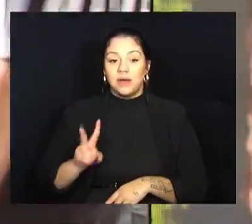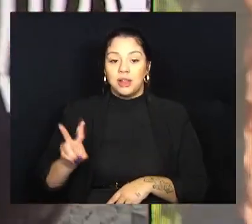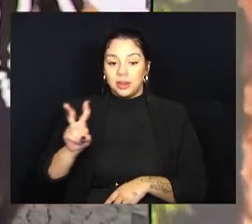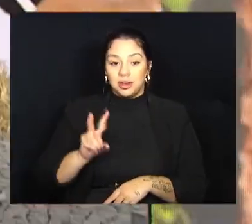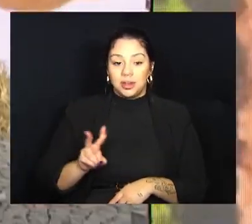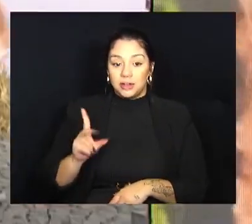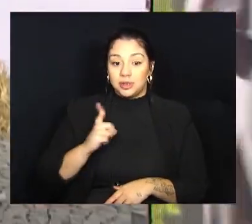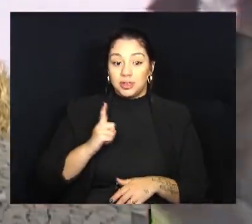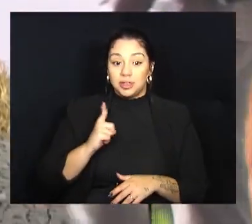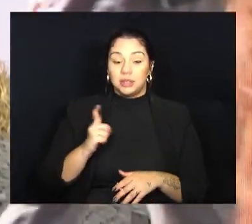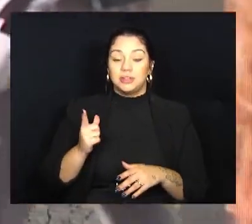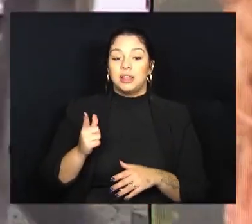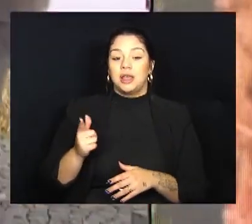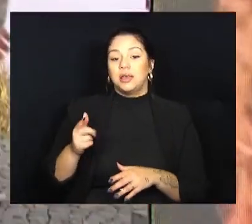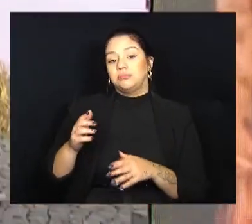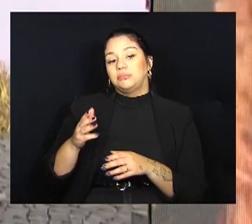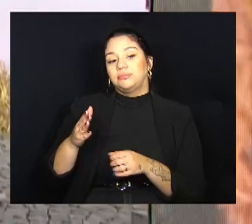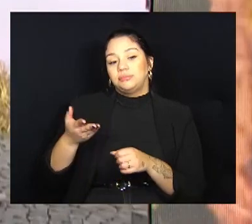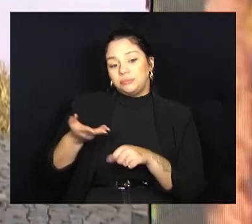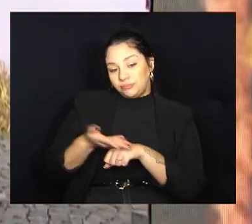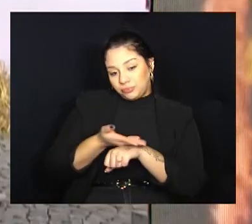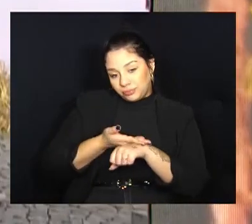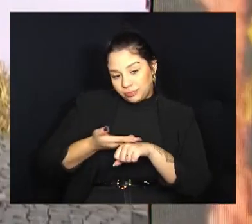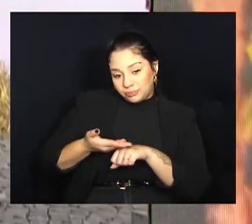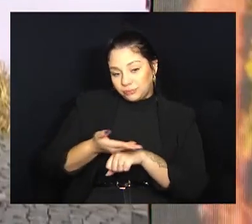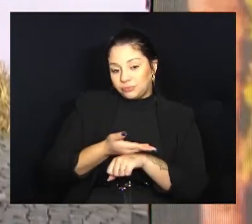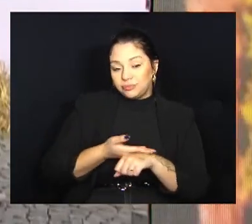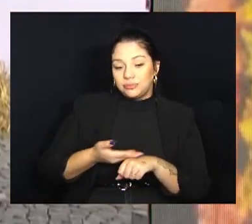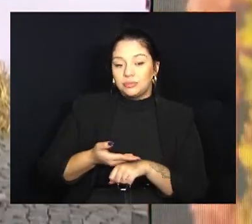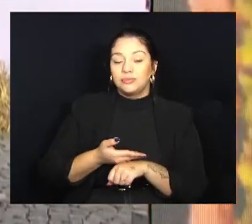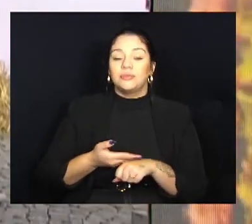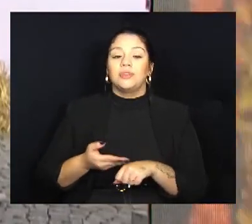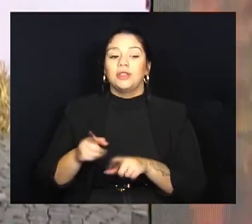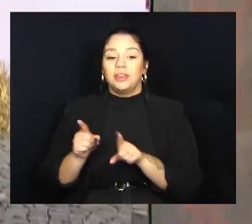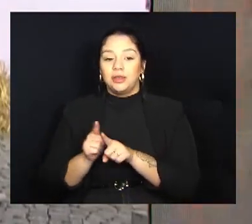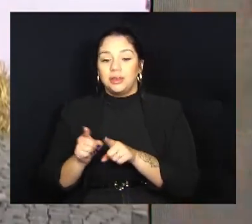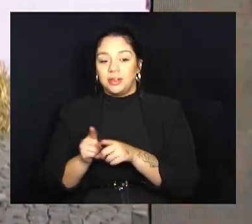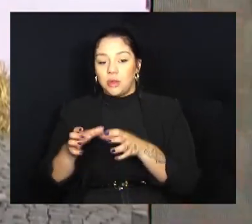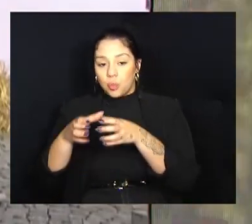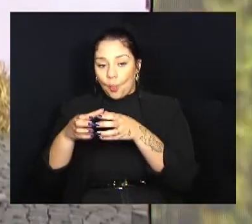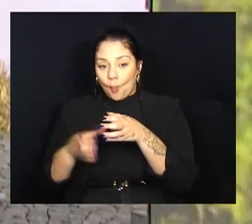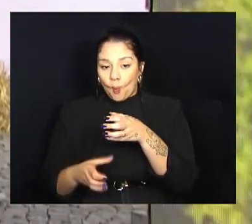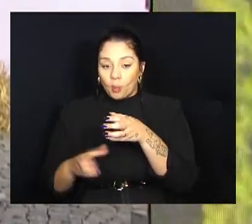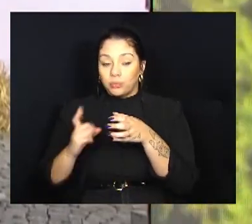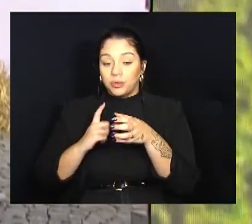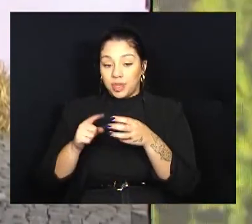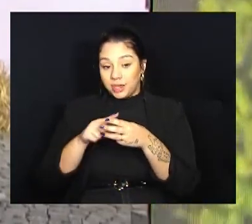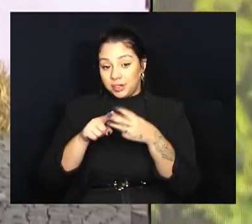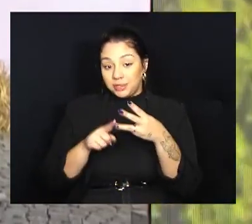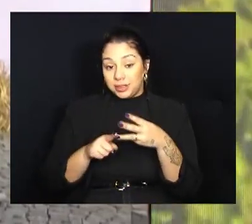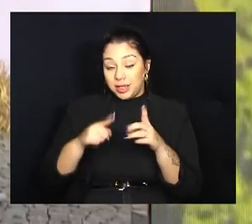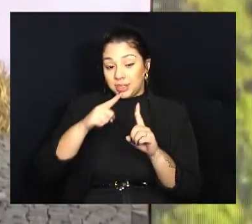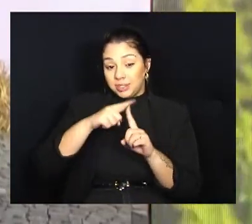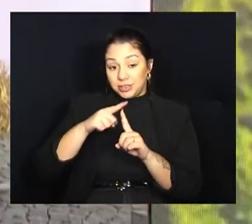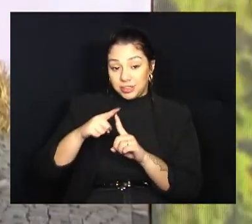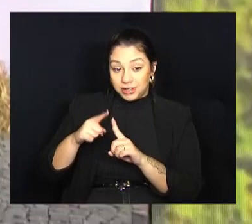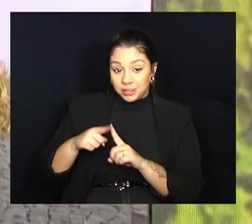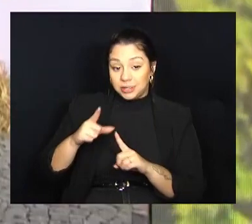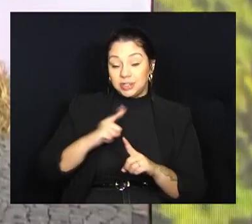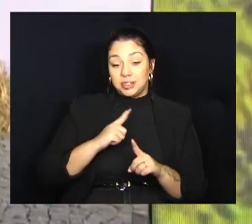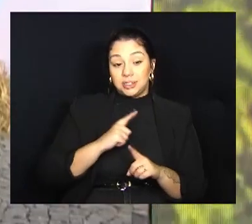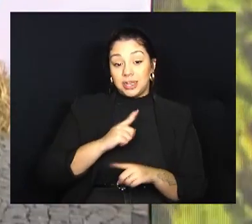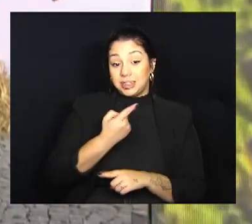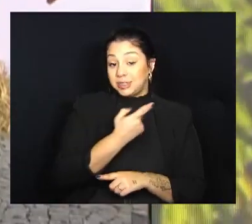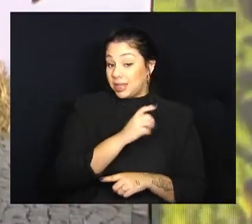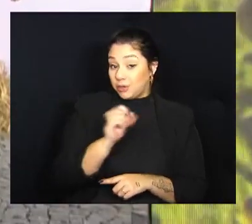fábrica produz geleias à base de figo em calda e o figo rami. Nós temos 3 tipos de geleia. a 100% fruta, que